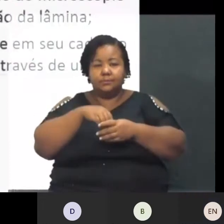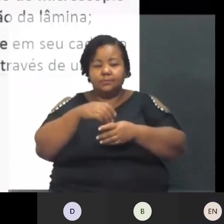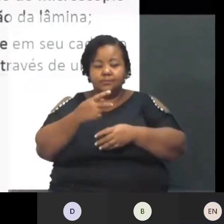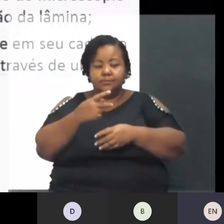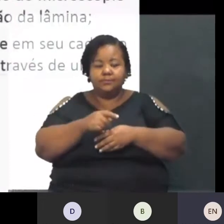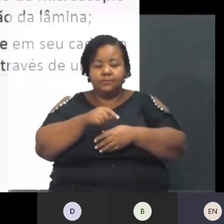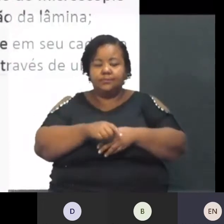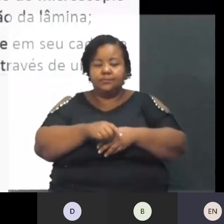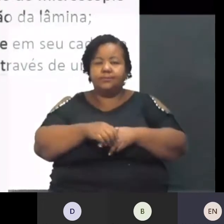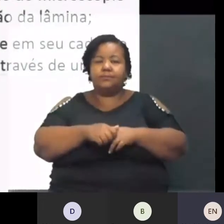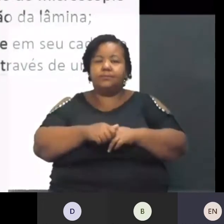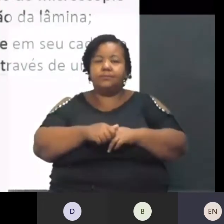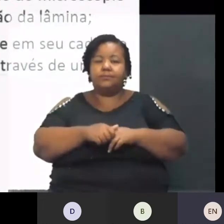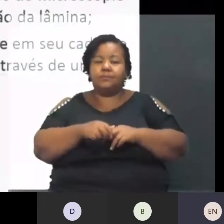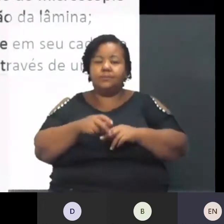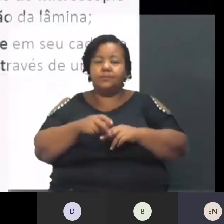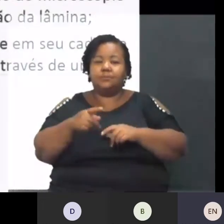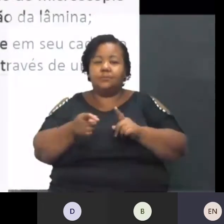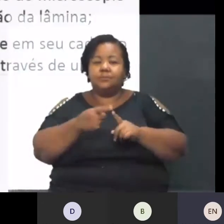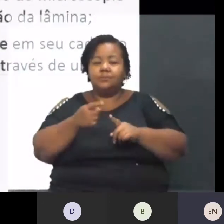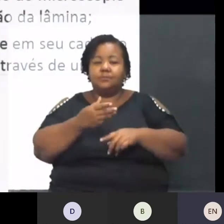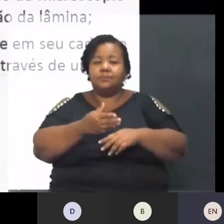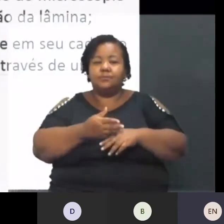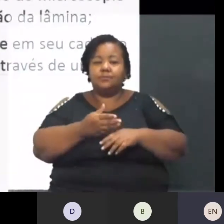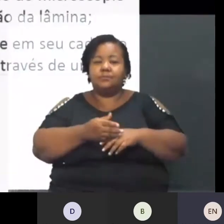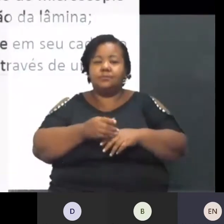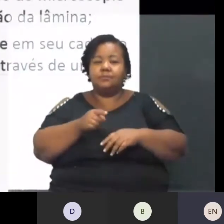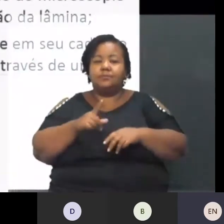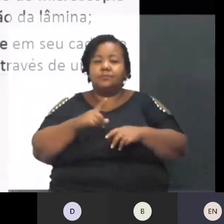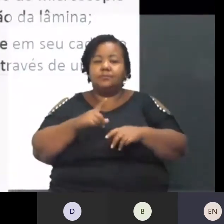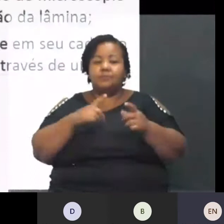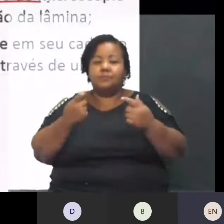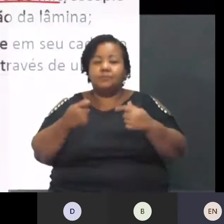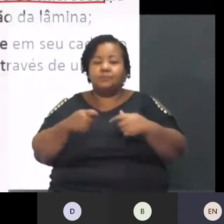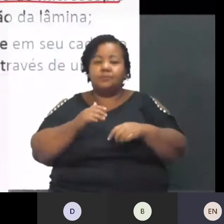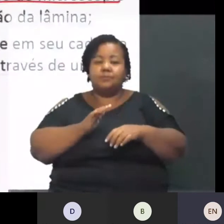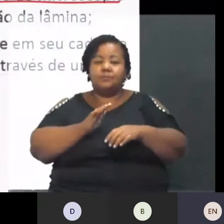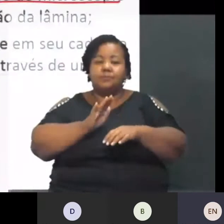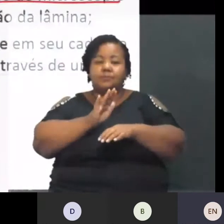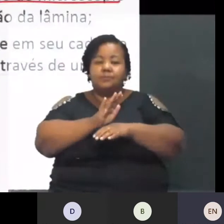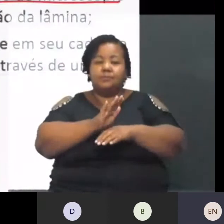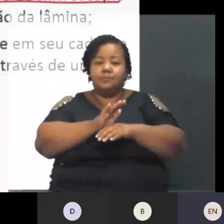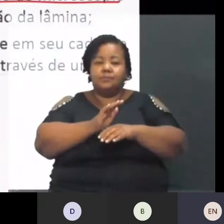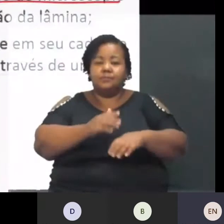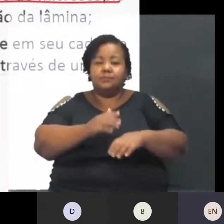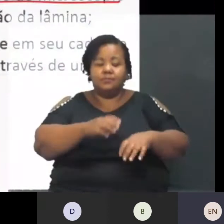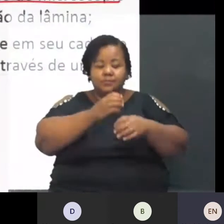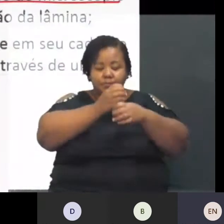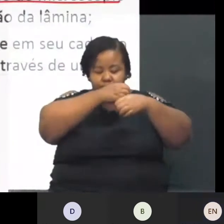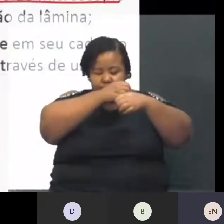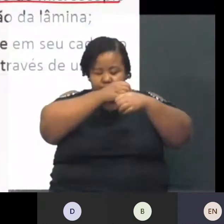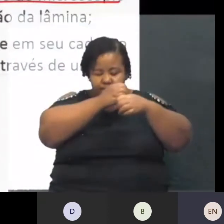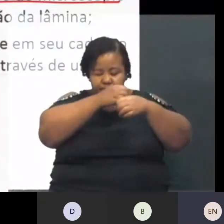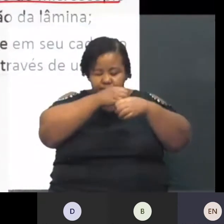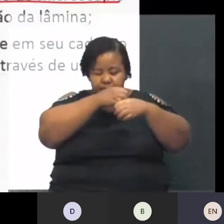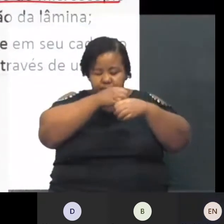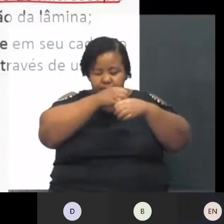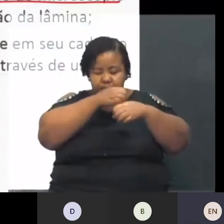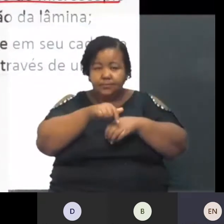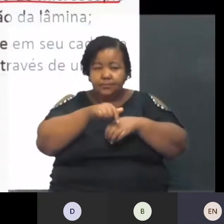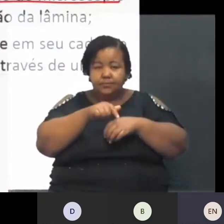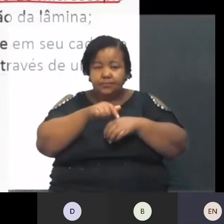tecido. Bom, para esse primeiro procedimento, então você precisará do auxílio do microscópio óptico e